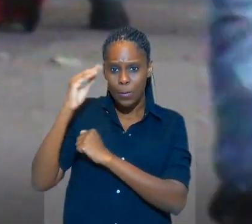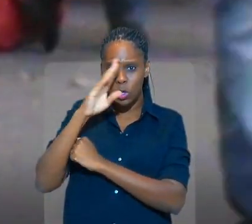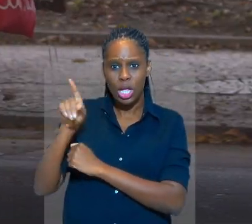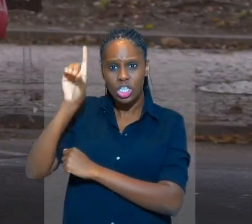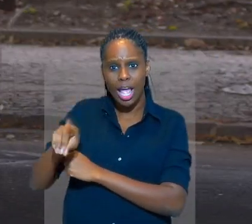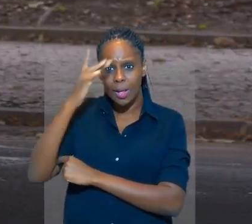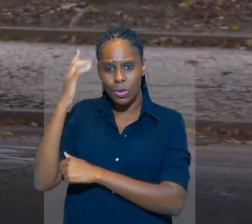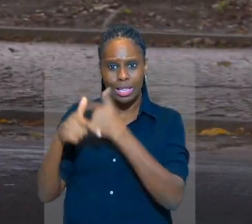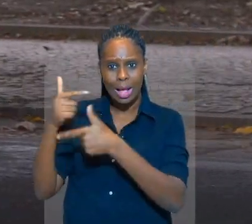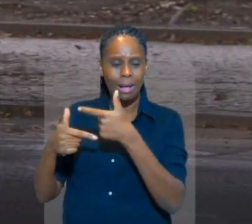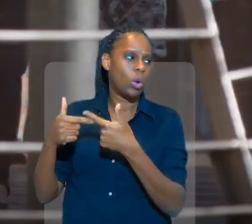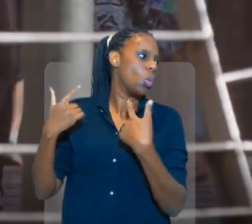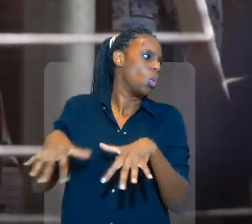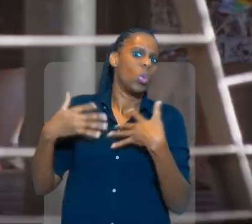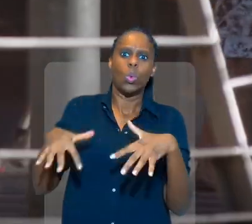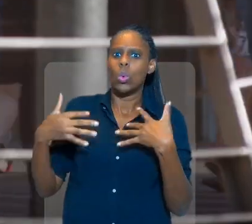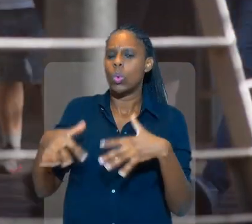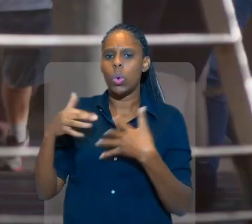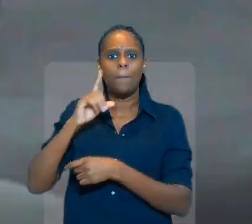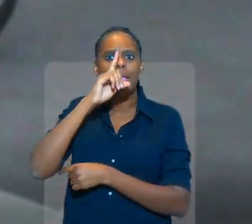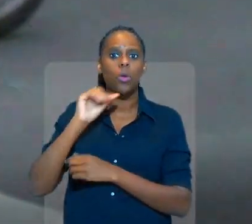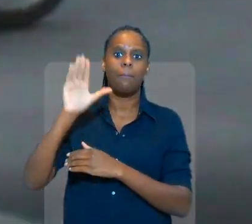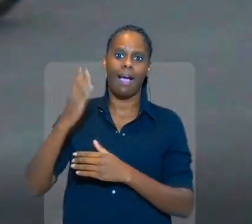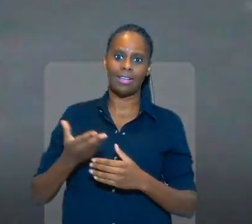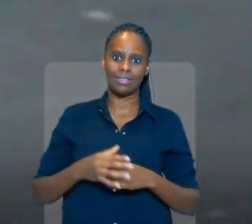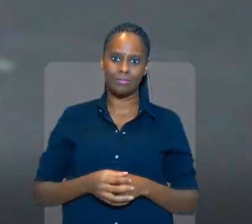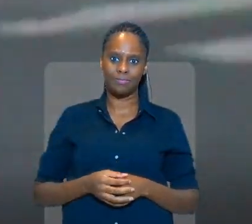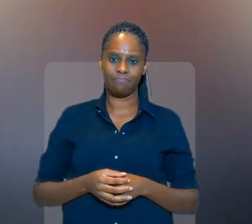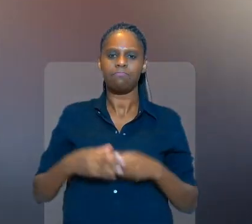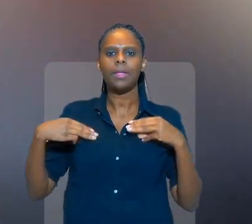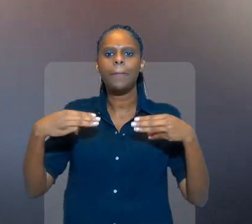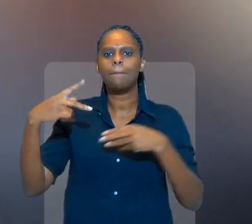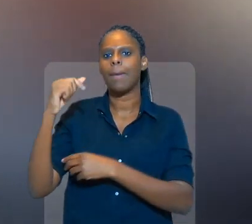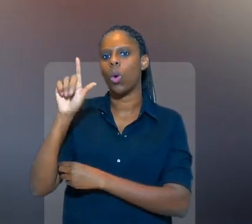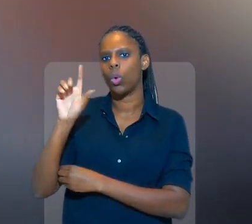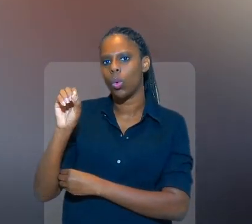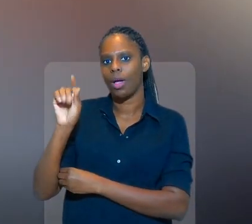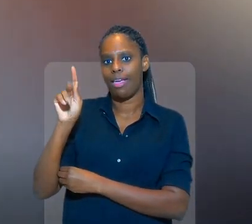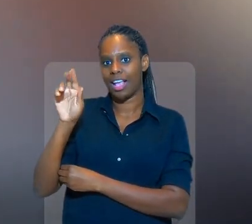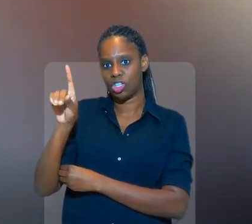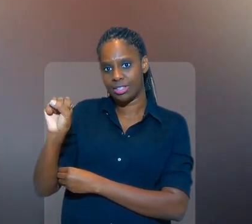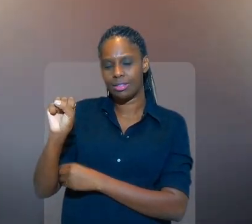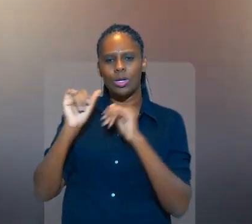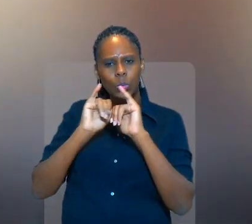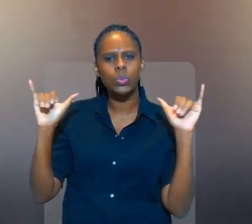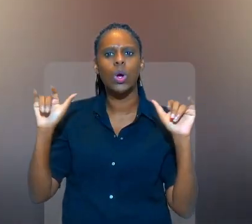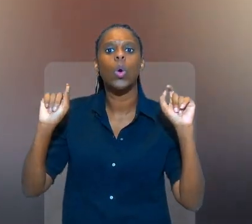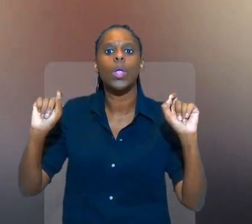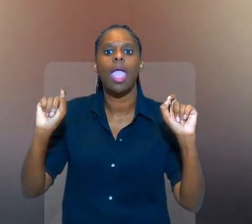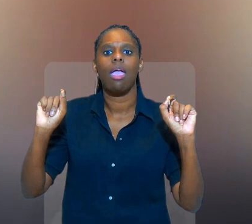os direitos dos trabalhadores estão cada vez mais ameaçados. O ministro Paulo Guedes acaba